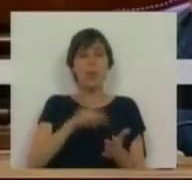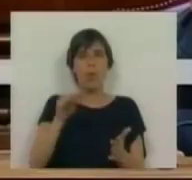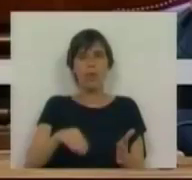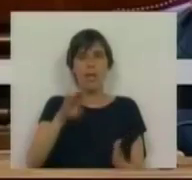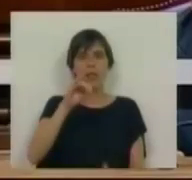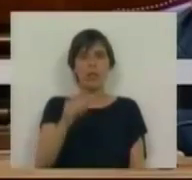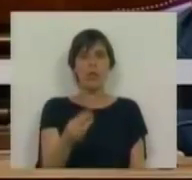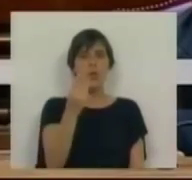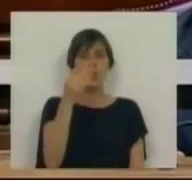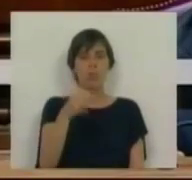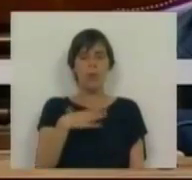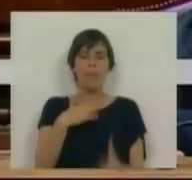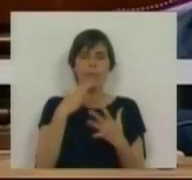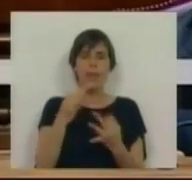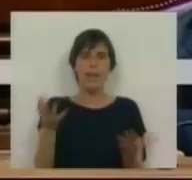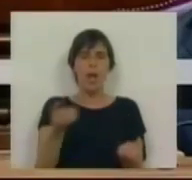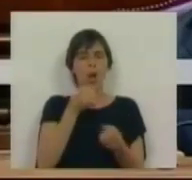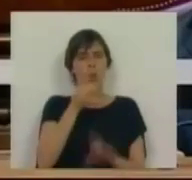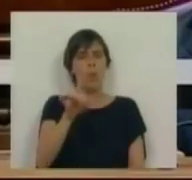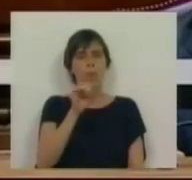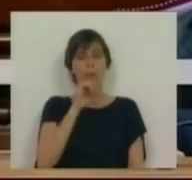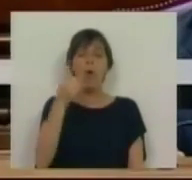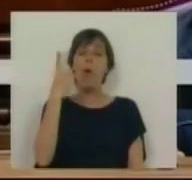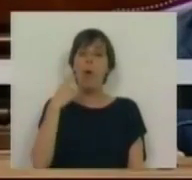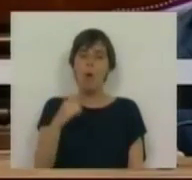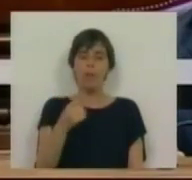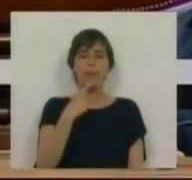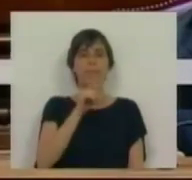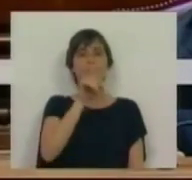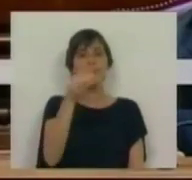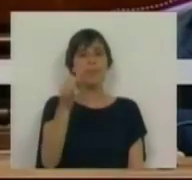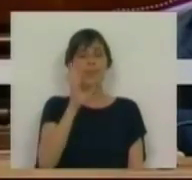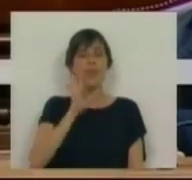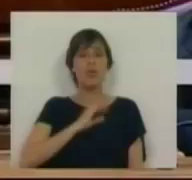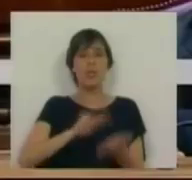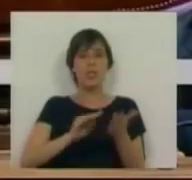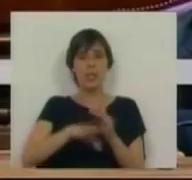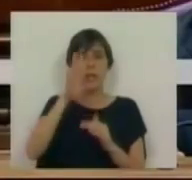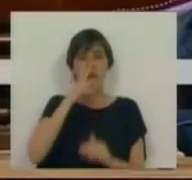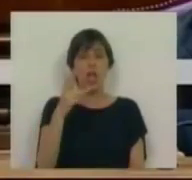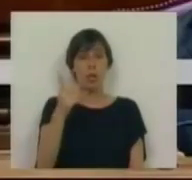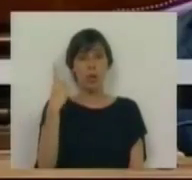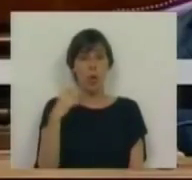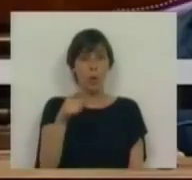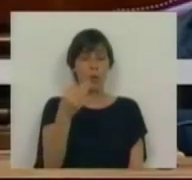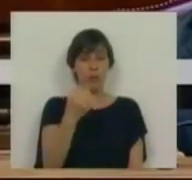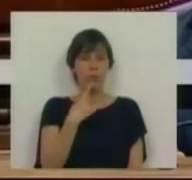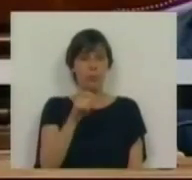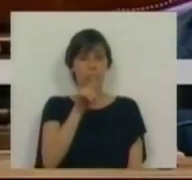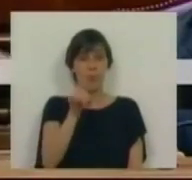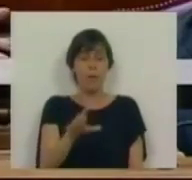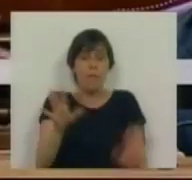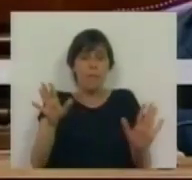Sra. Deputada, tenho a certeza que não perdeu a oportunidade ontem de colocar esta questão à Sra. Secretária de Estado do Tesouro.